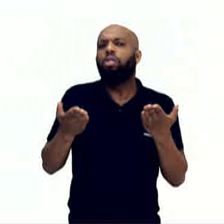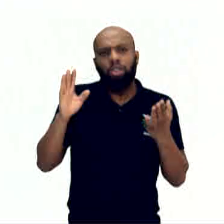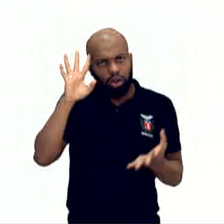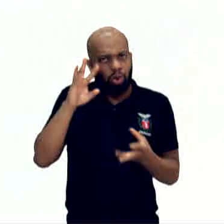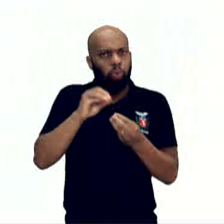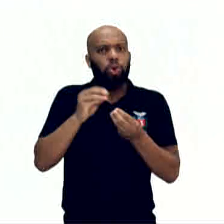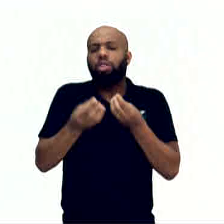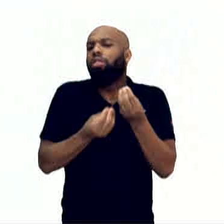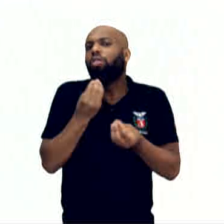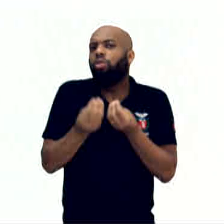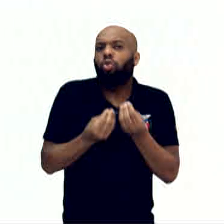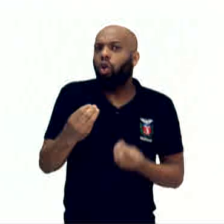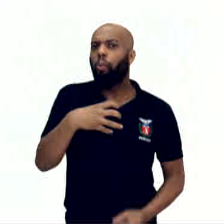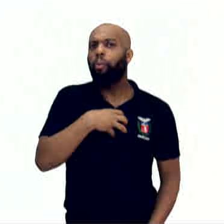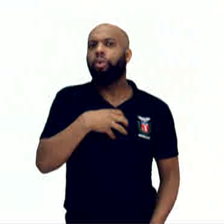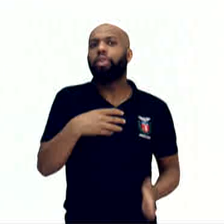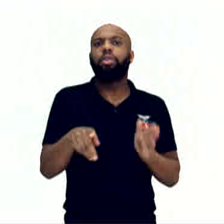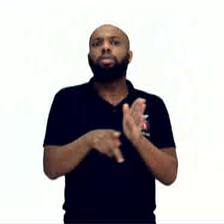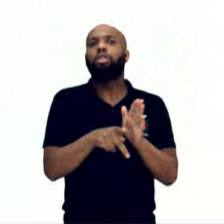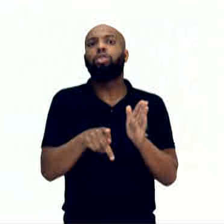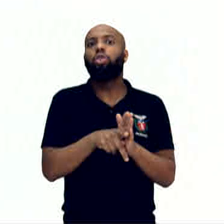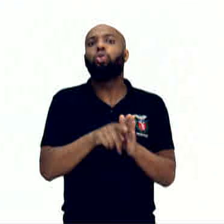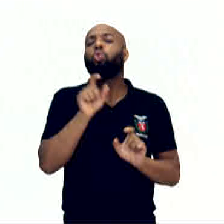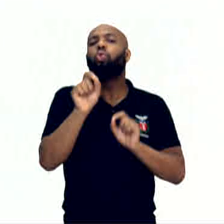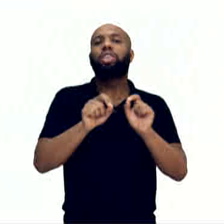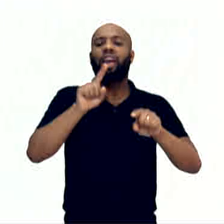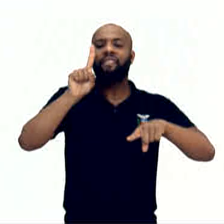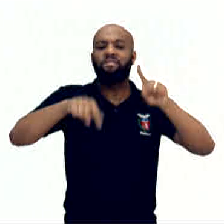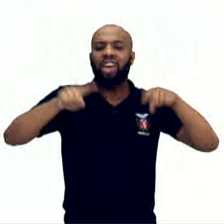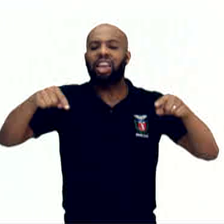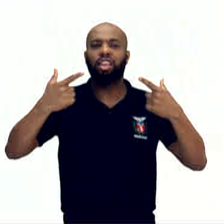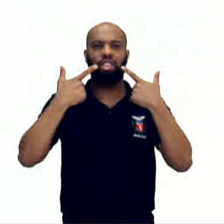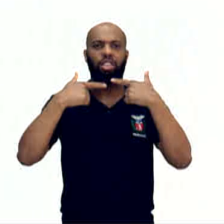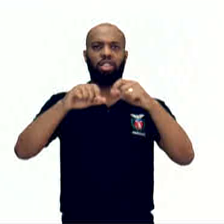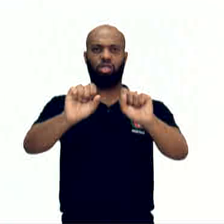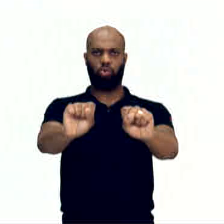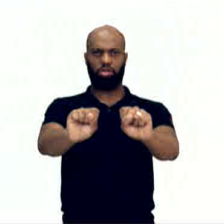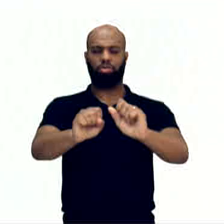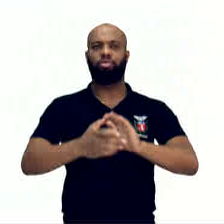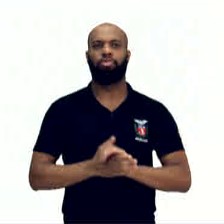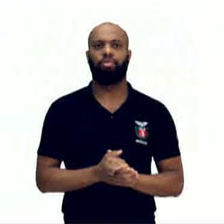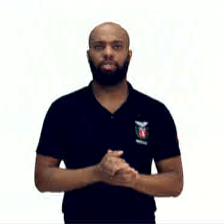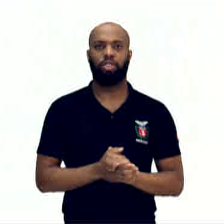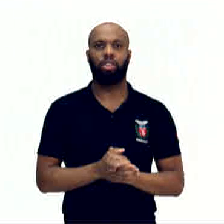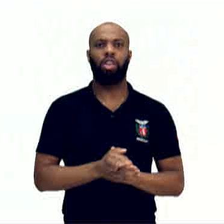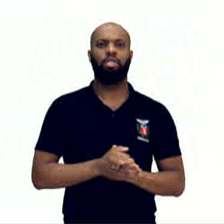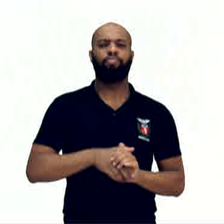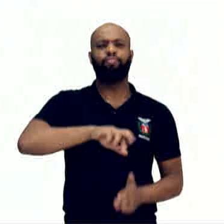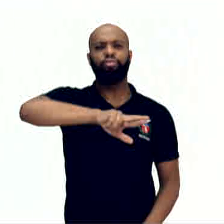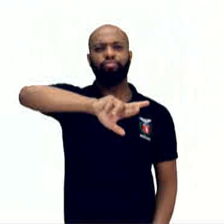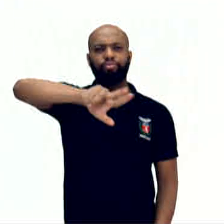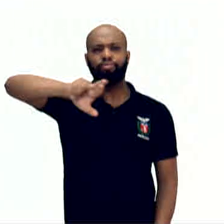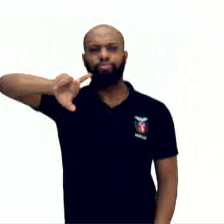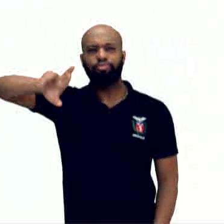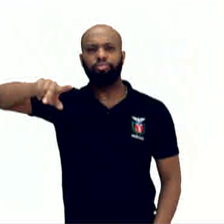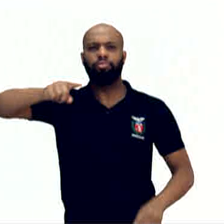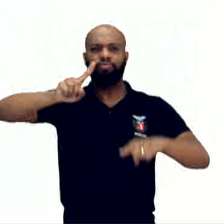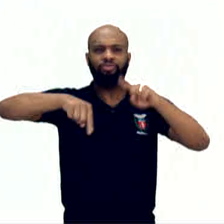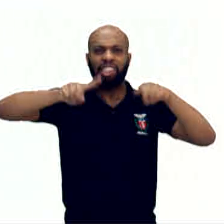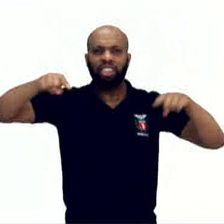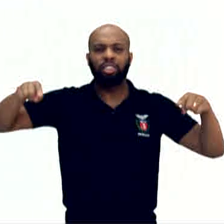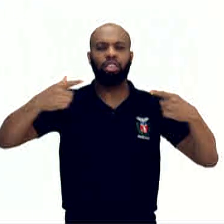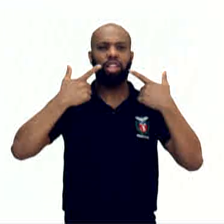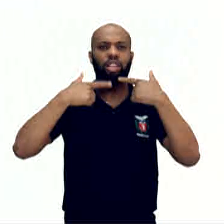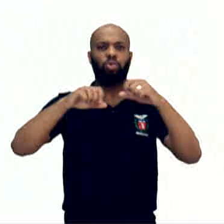um pouquinho essa perspectiva da variante, variedade linguística, diversidade linguística. Vejam,